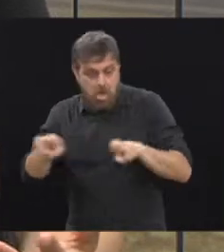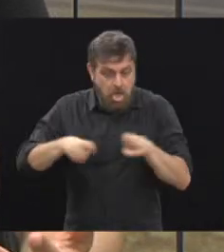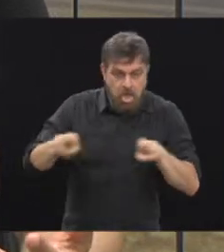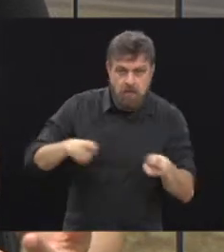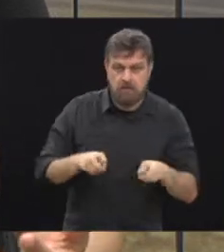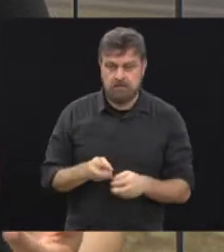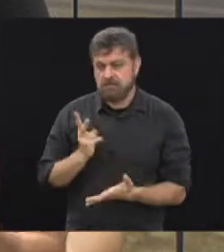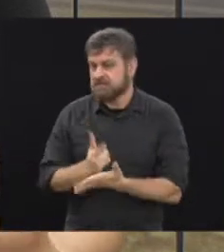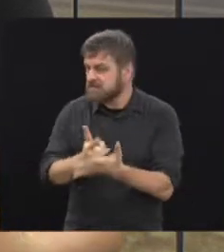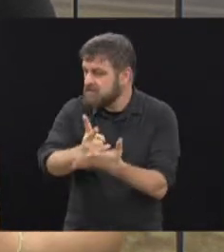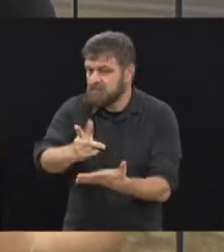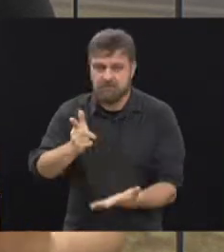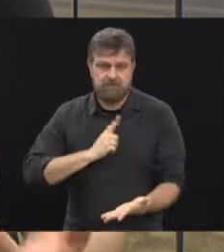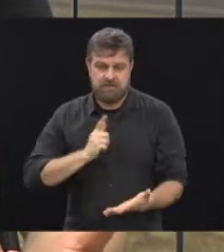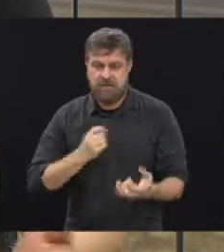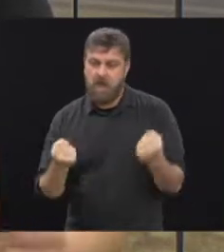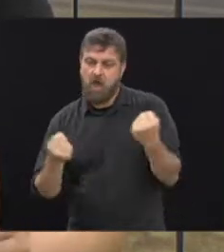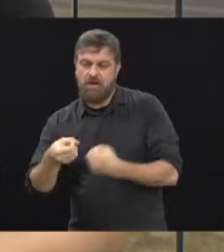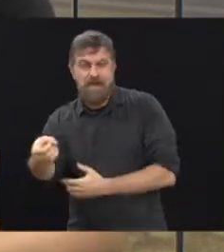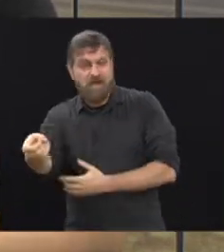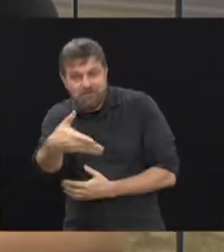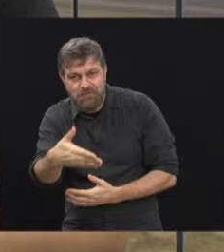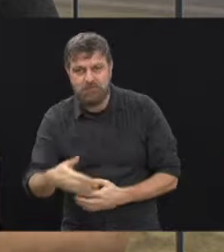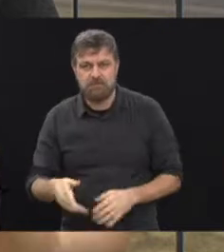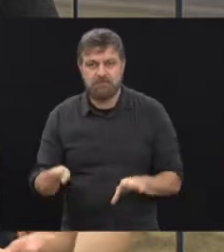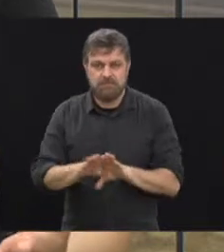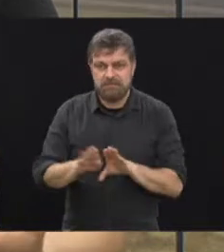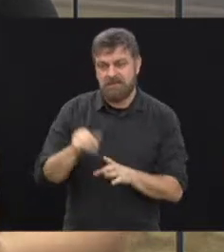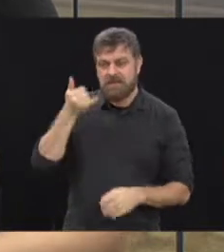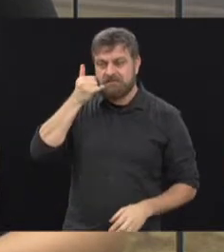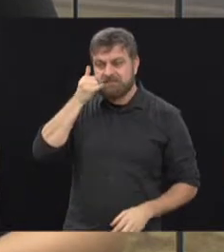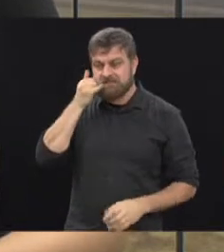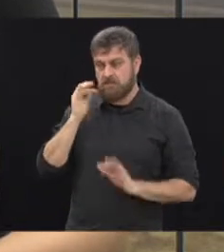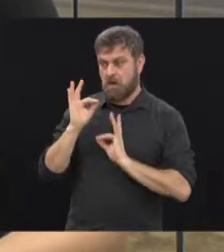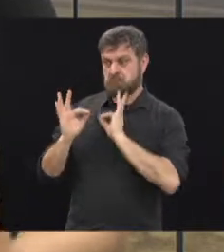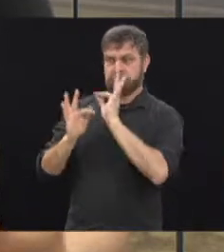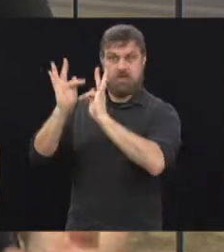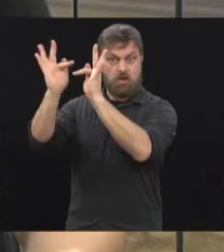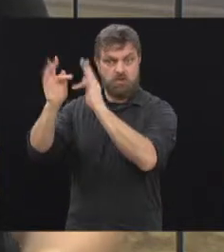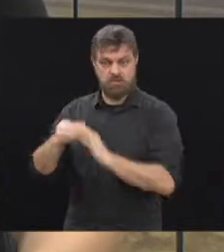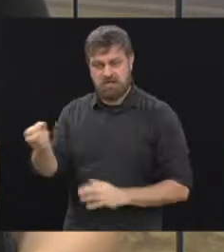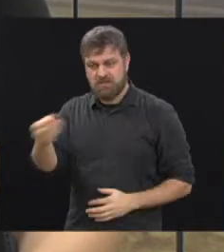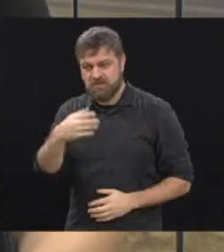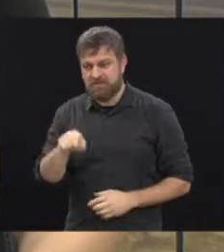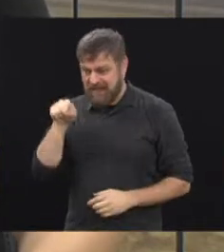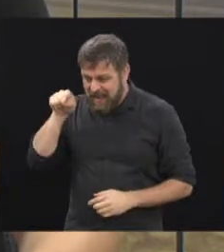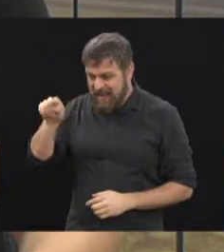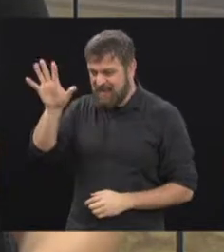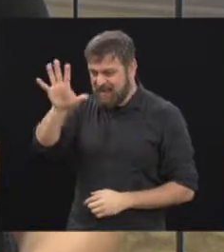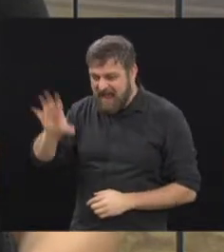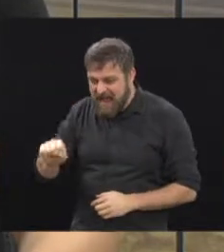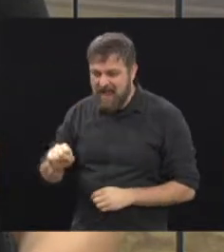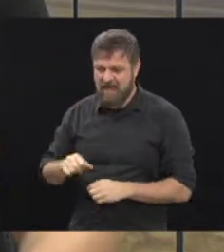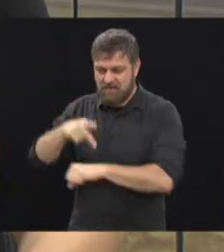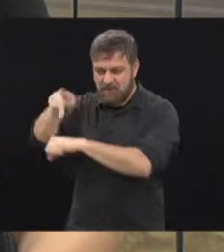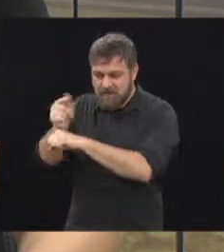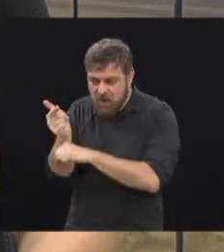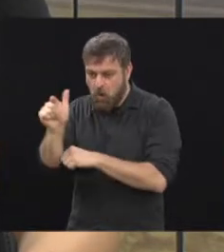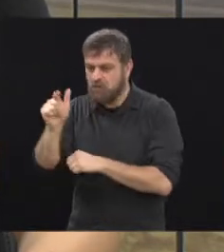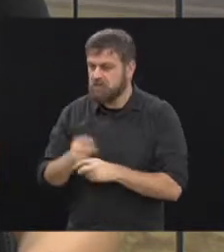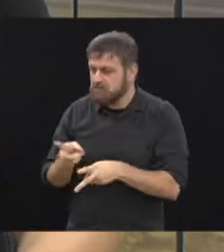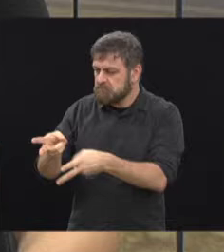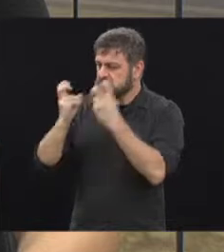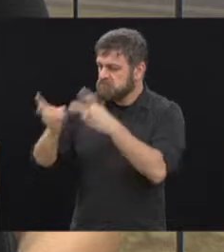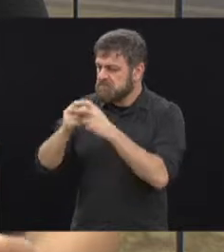nunca vão acabar, né? Porque sempre vai vir um carro novo, um celular novo. E aí lá eu comecei a ver que a felicidade, ou o